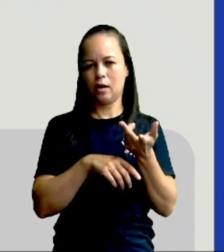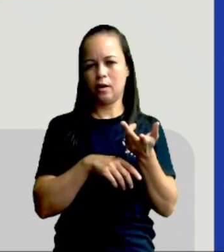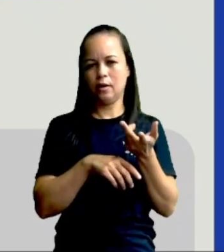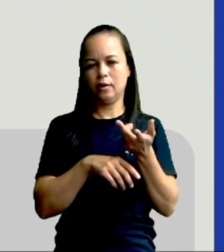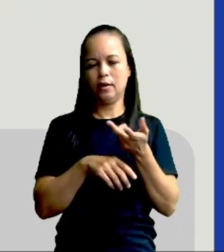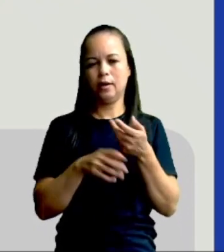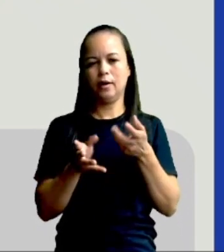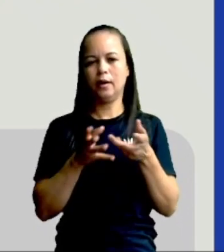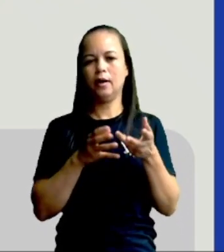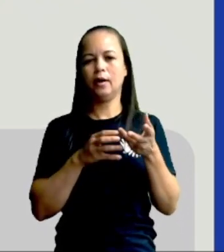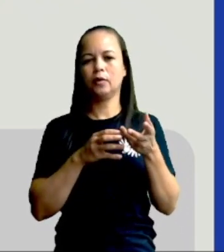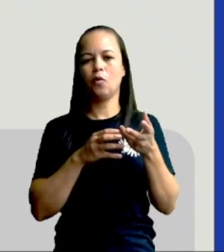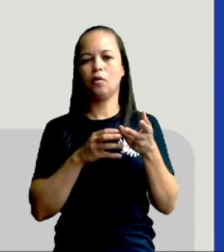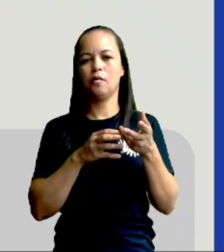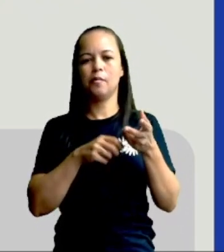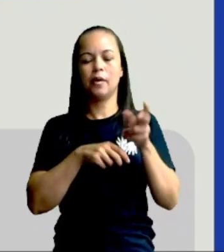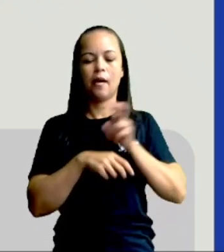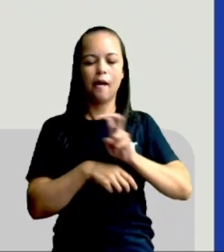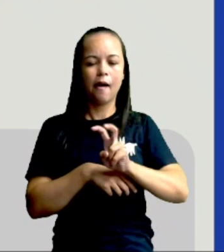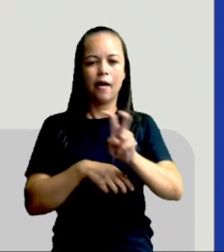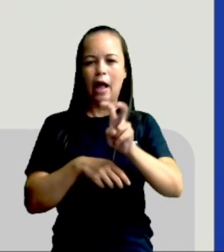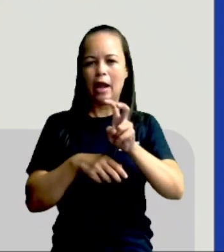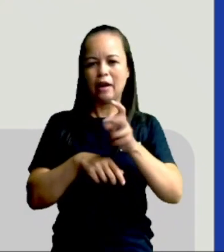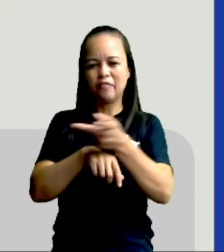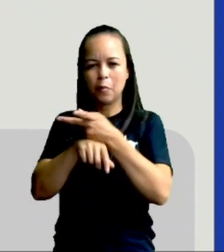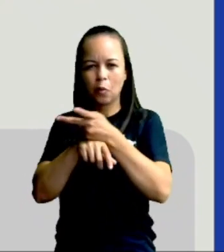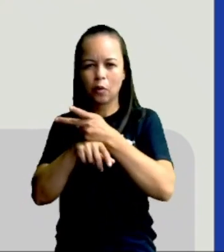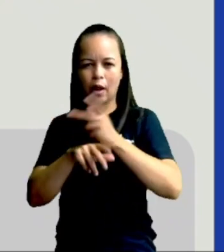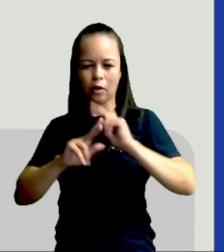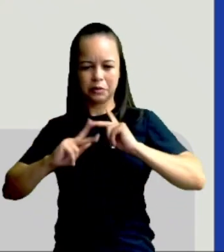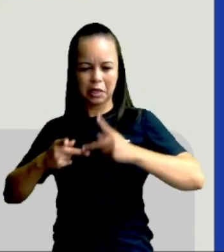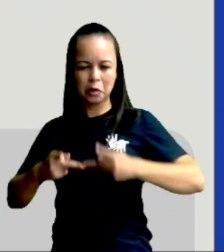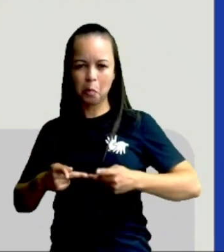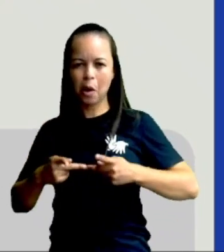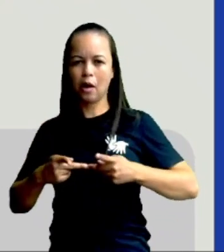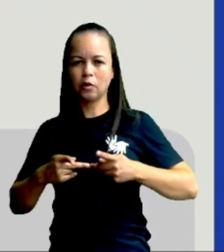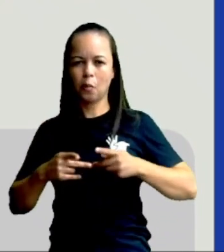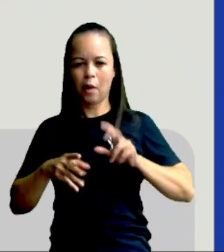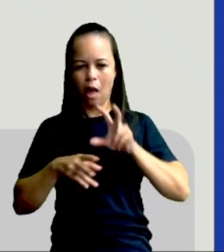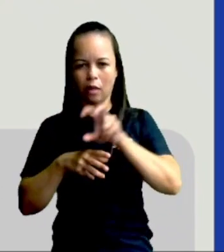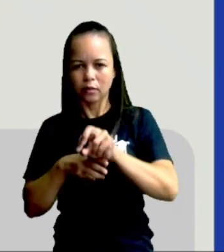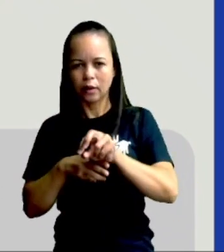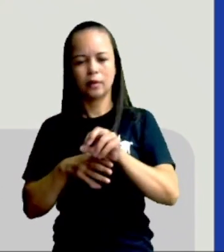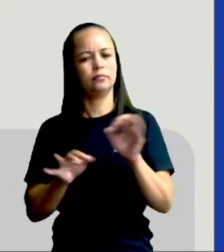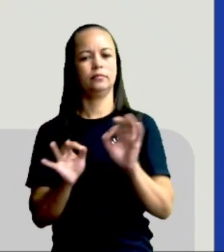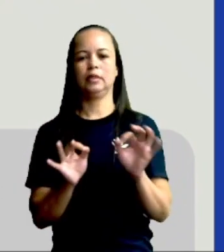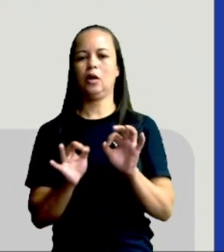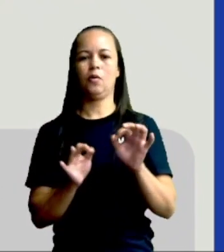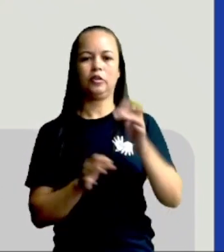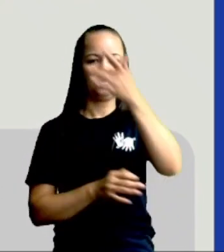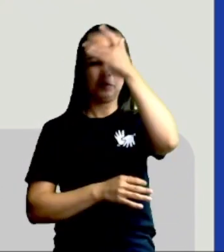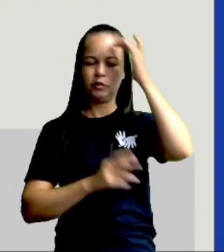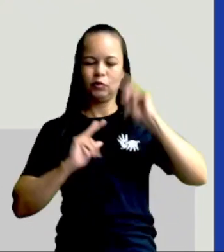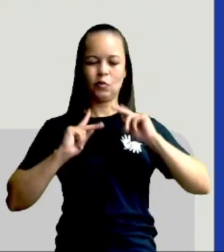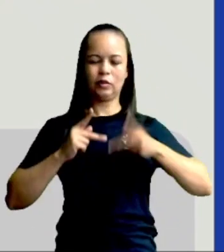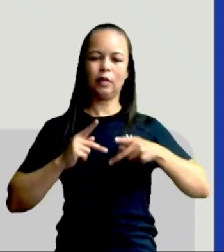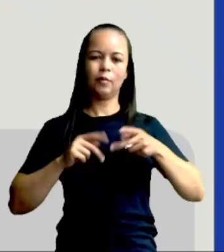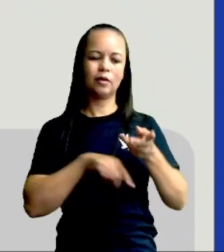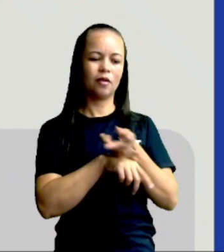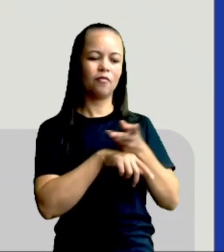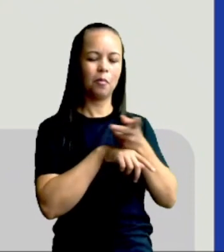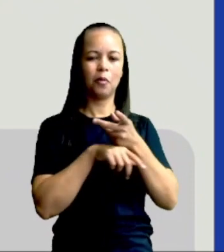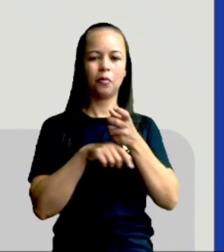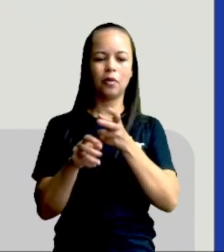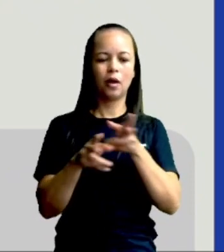atacá-los. Os seres humanos é que entram no seu local normal, né? Entram, vão cada vez mais morar próximo